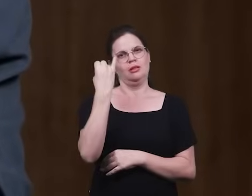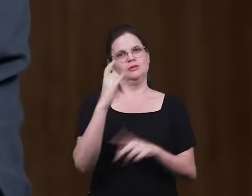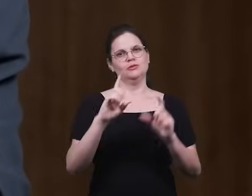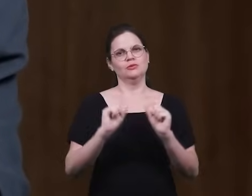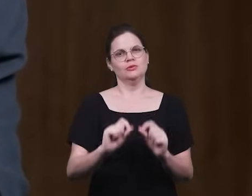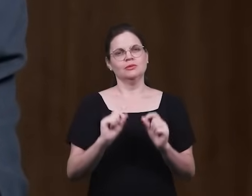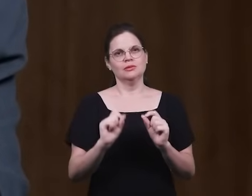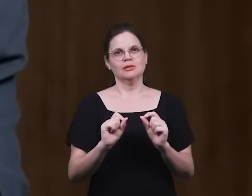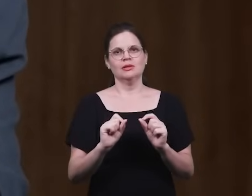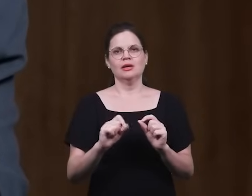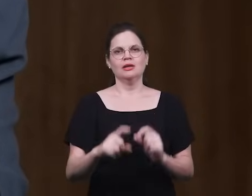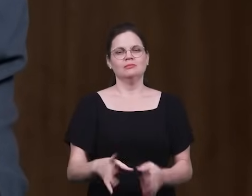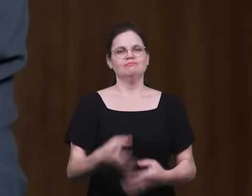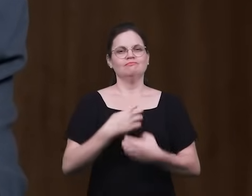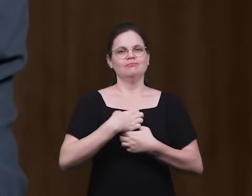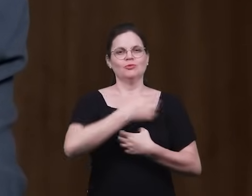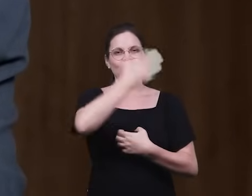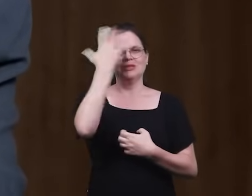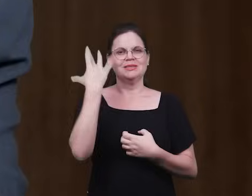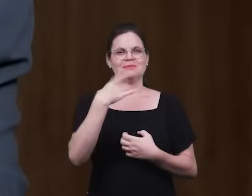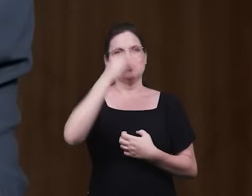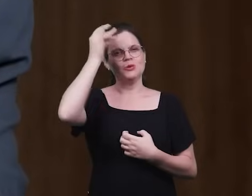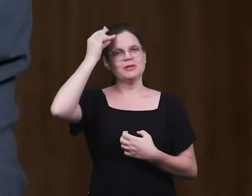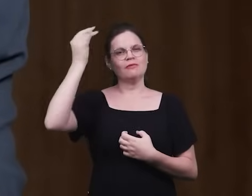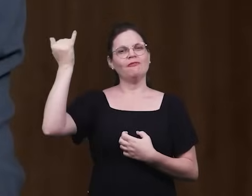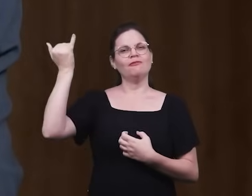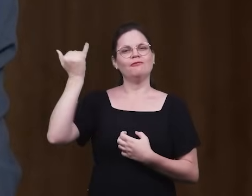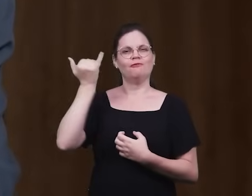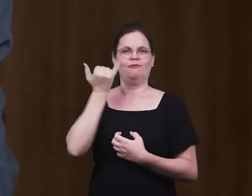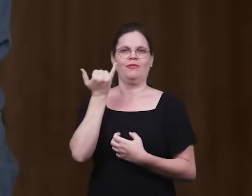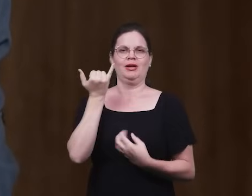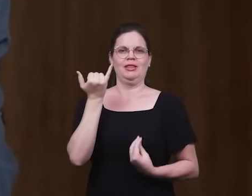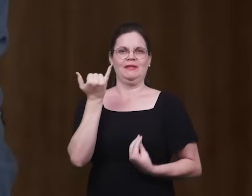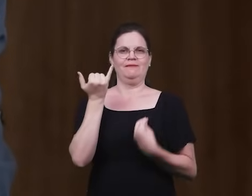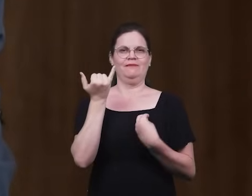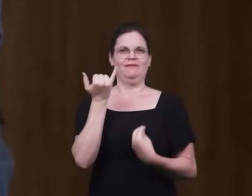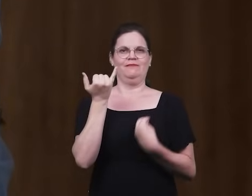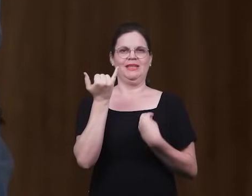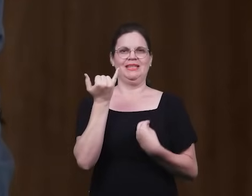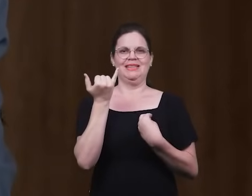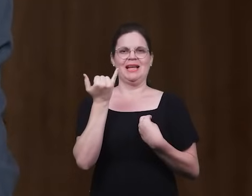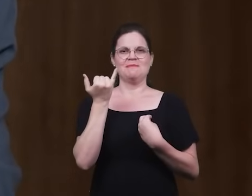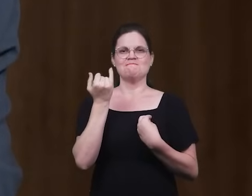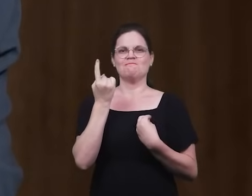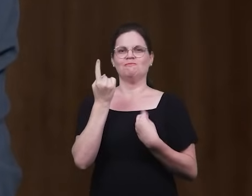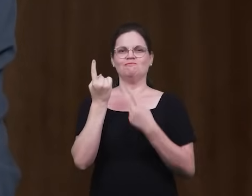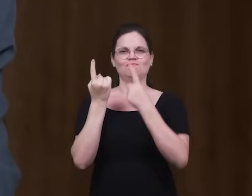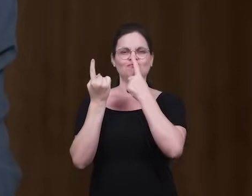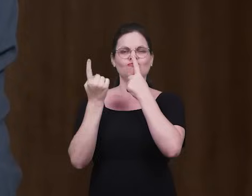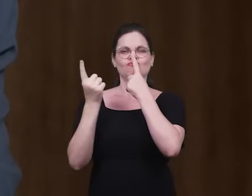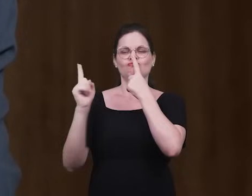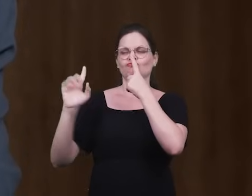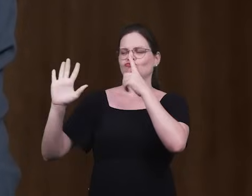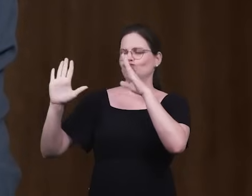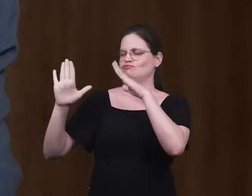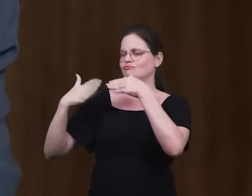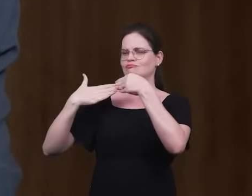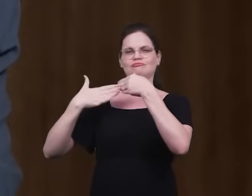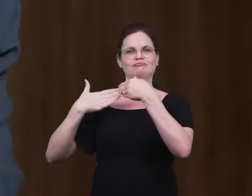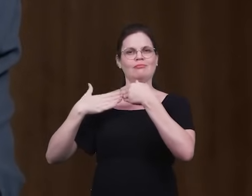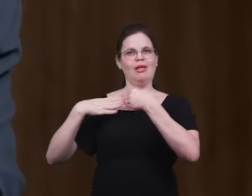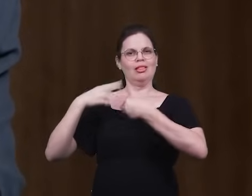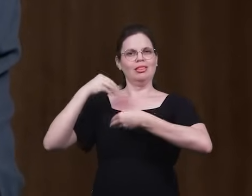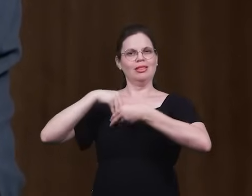se ter a voz do Espírito Santo na vida na na na vida pessoal na vida familiar